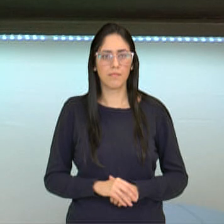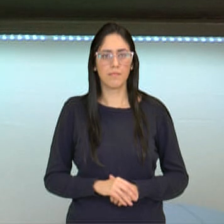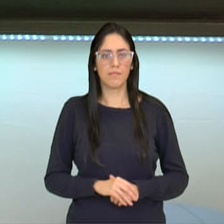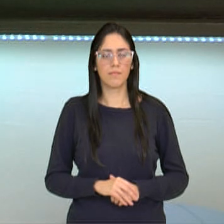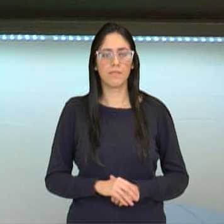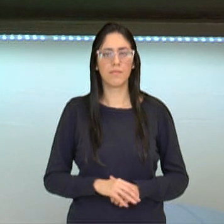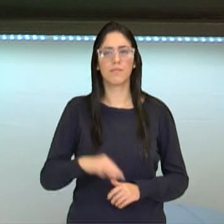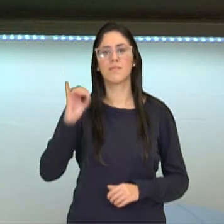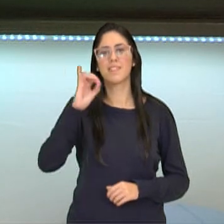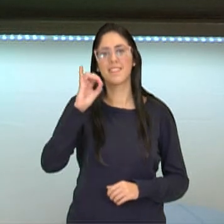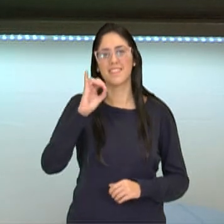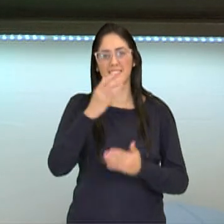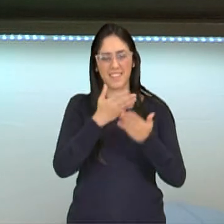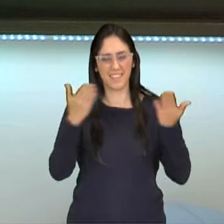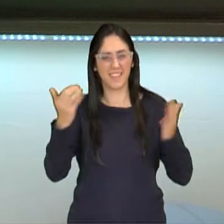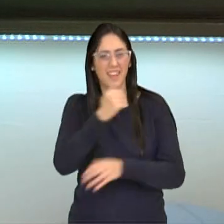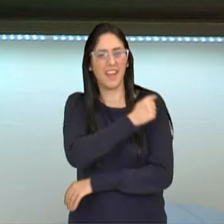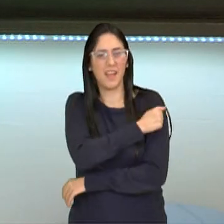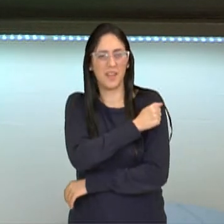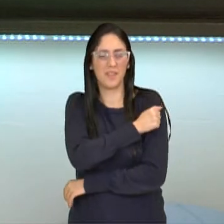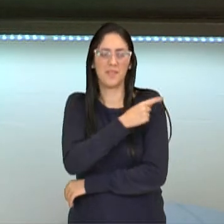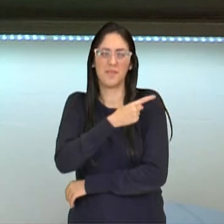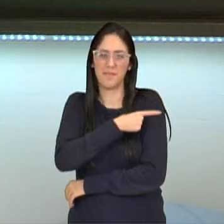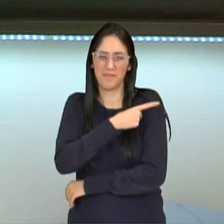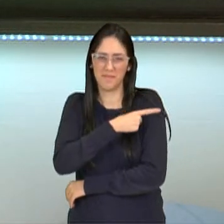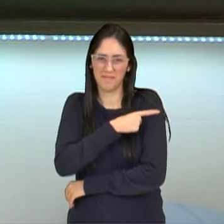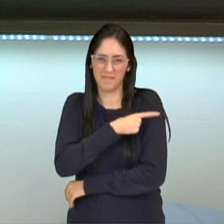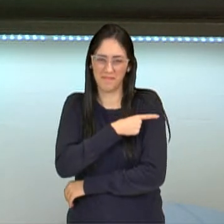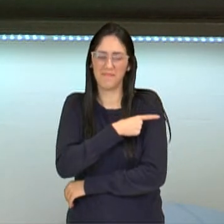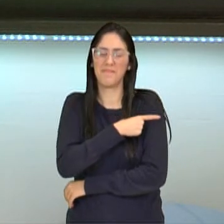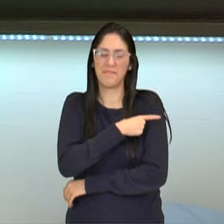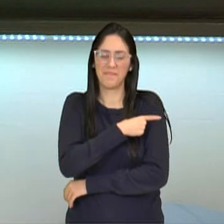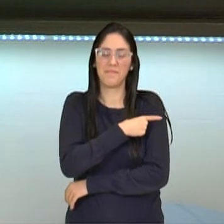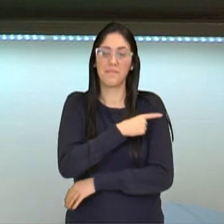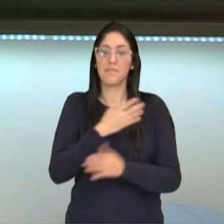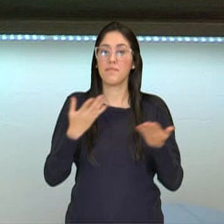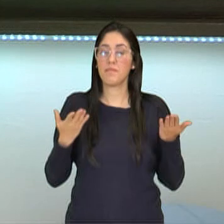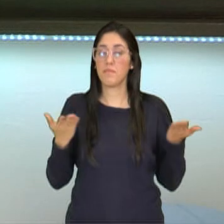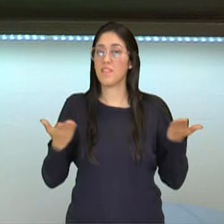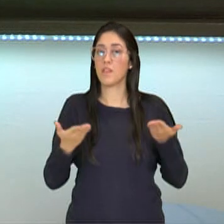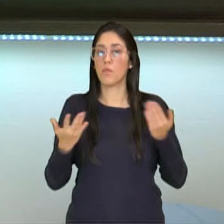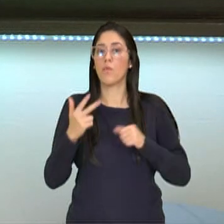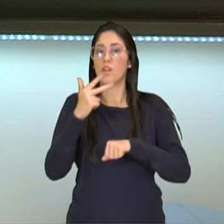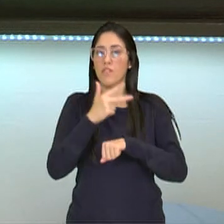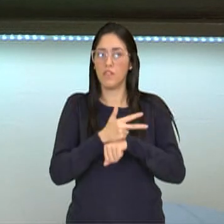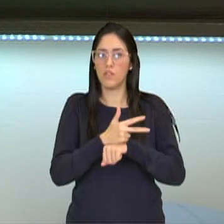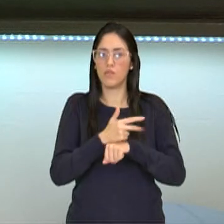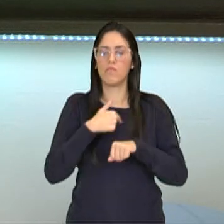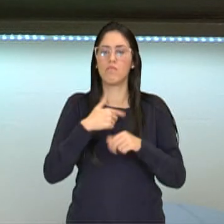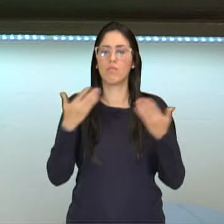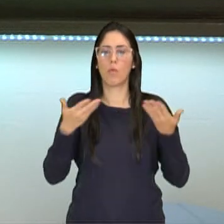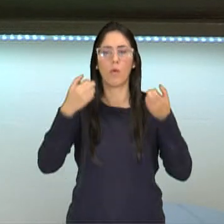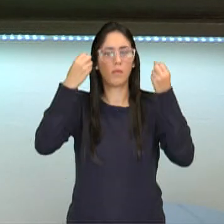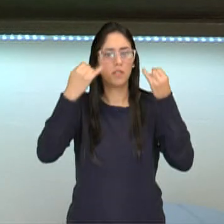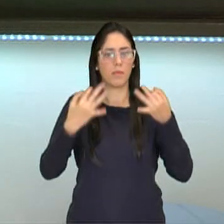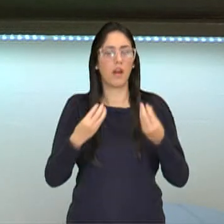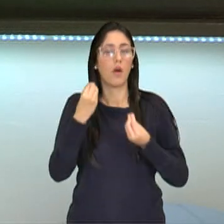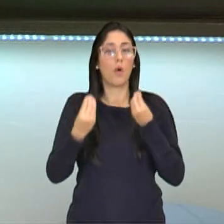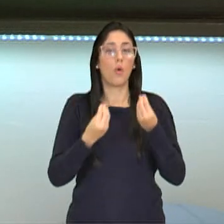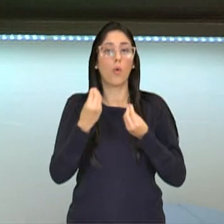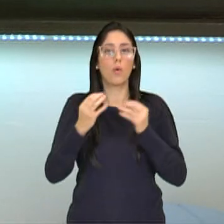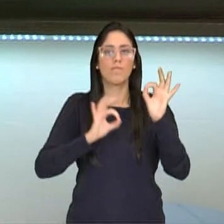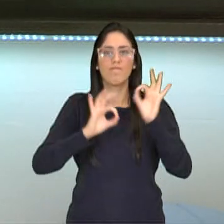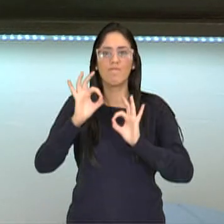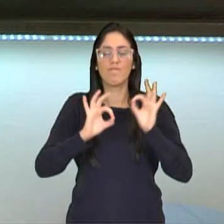Olá, estudantes da primeira série do ensino médio. Nesse vídeo nós vamos conversar sobre como elaborar